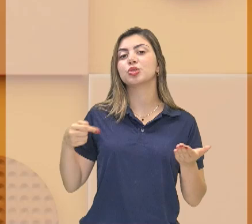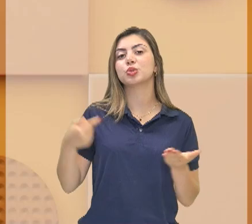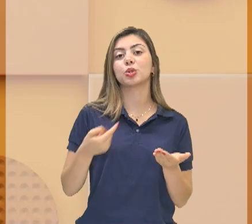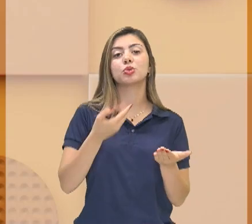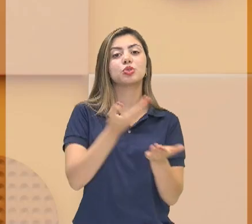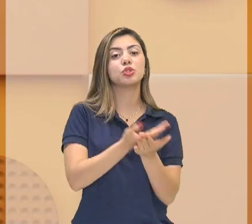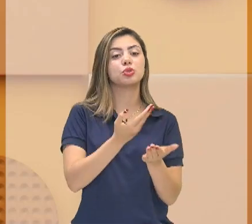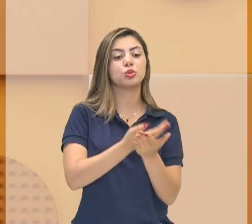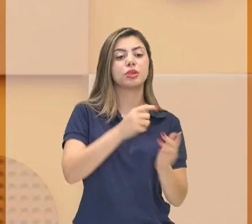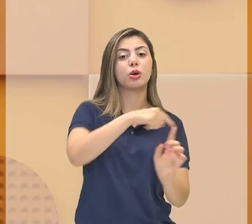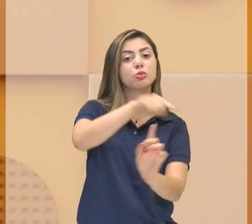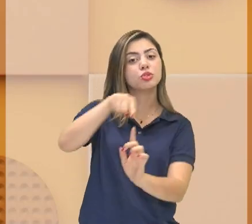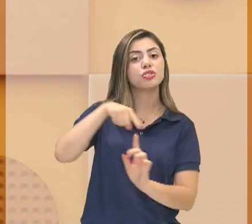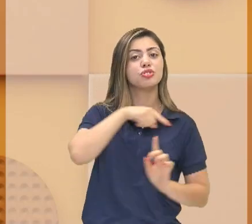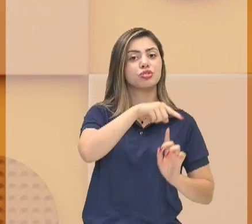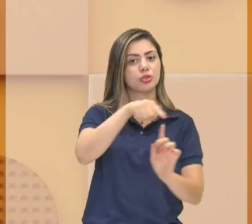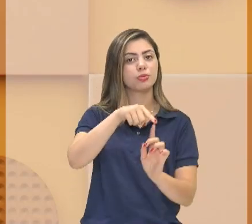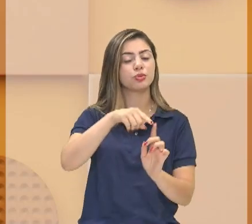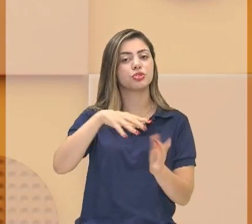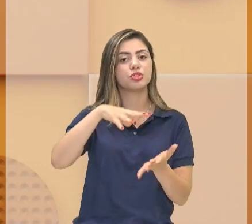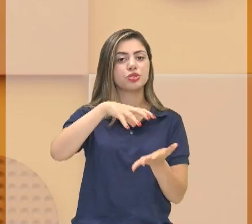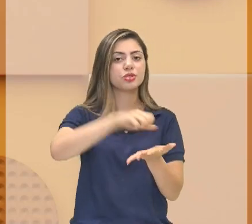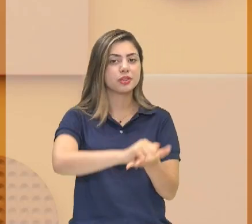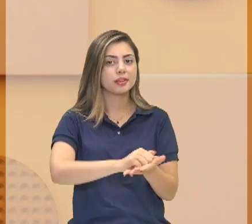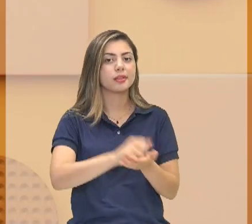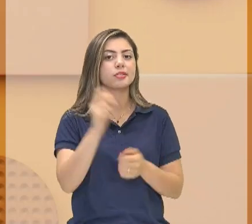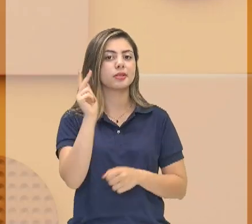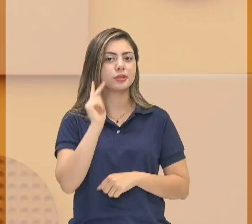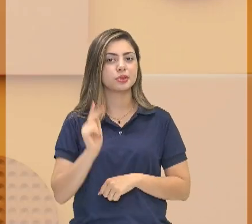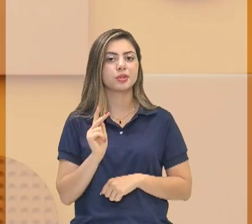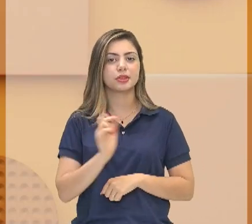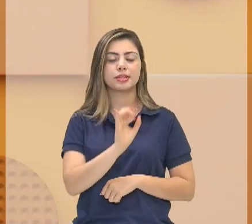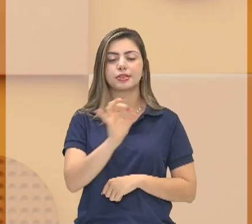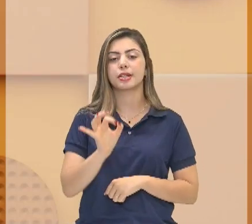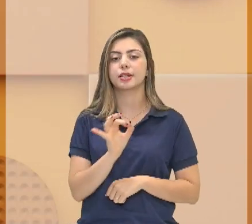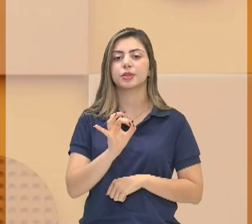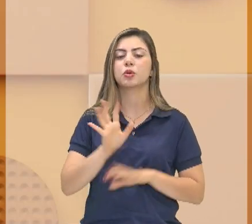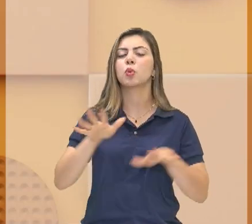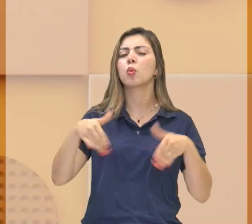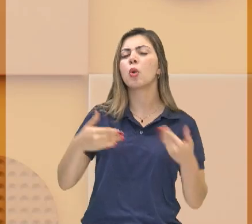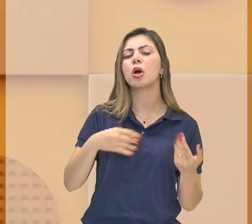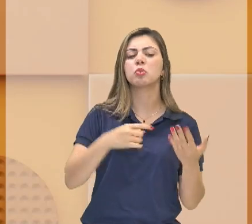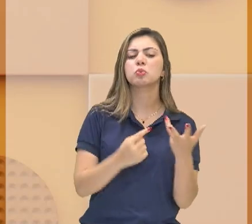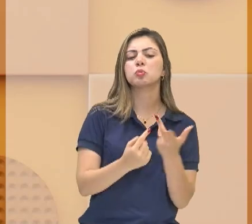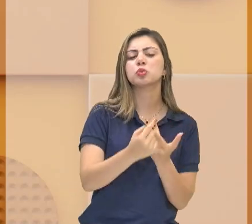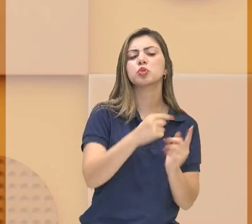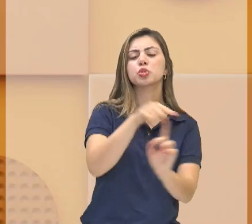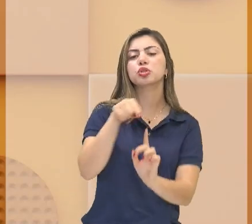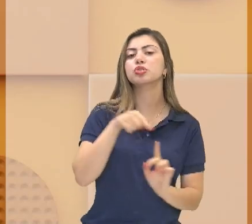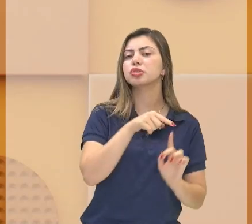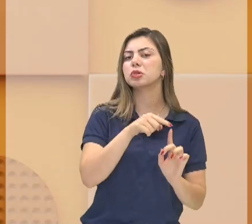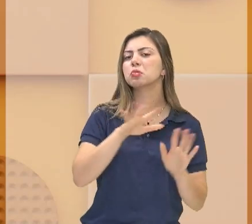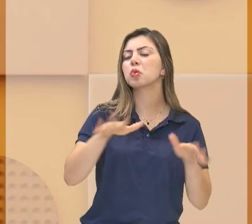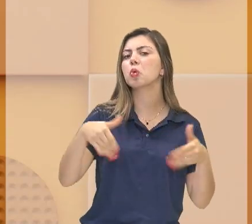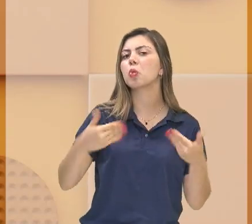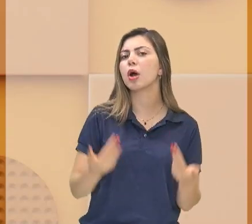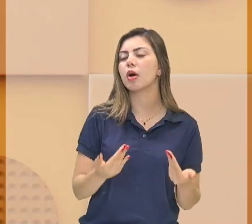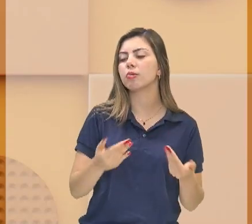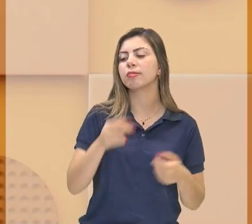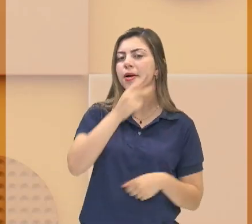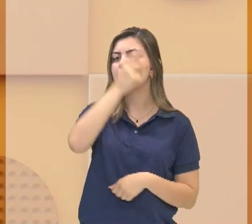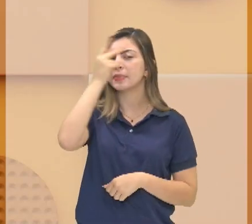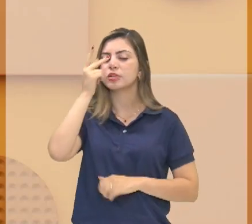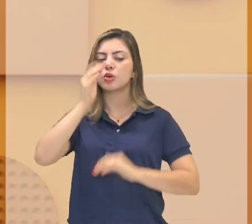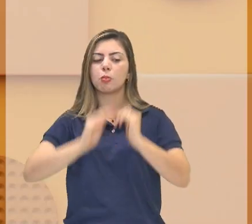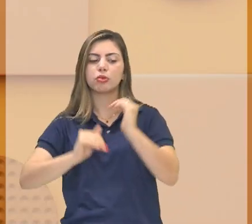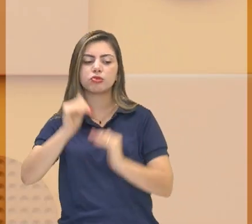de fontes, né, que existem e quais, né, os modos na qual o historiador